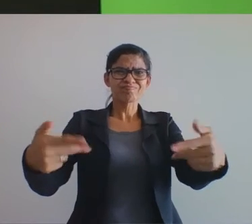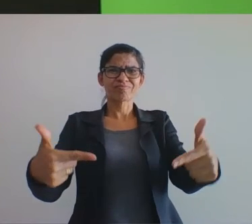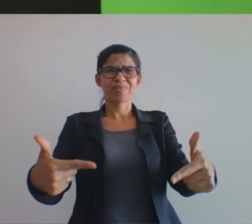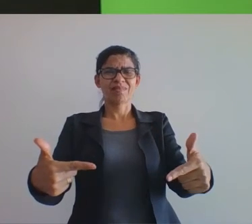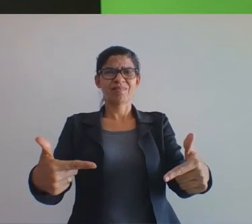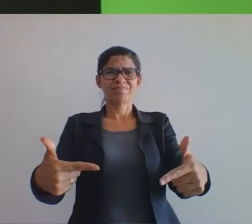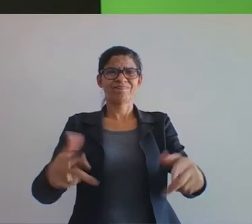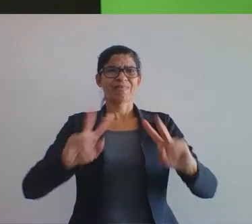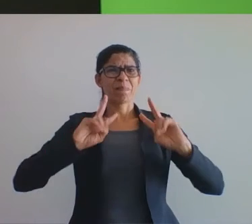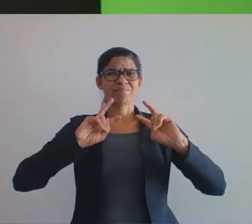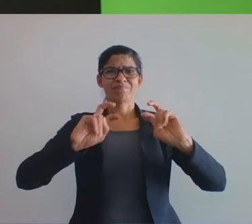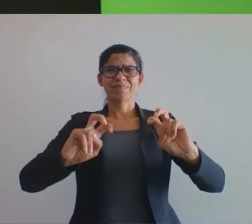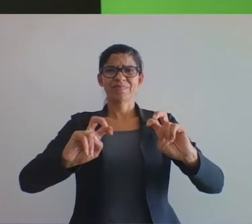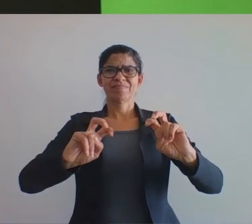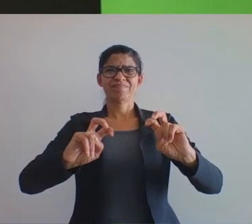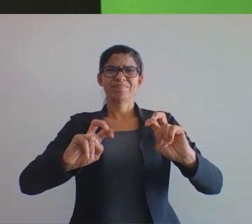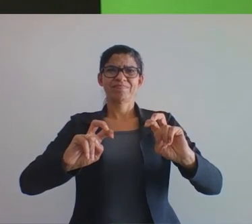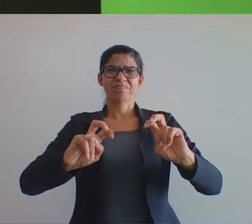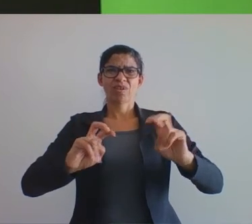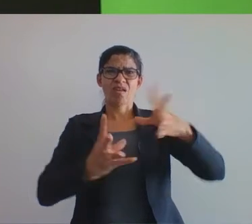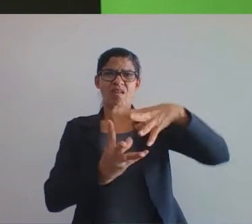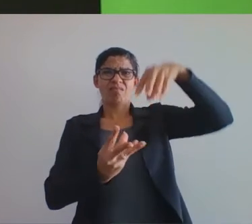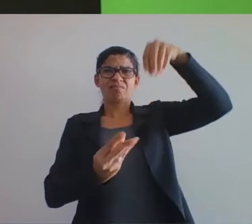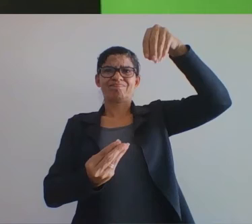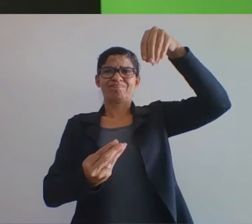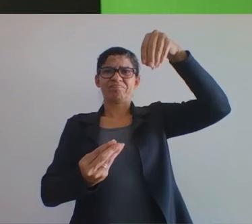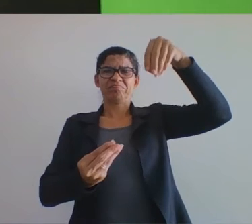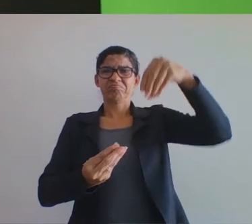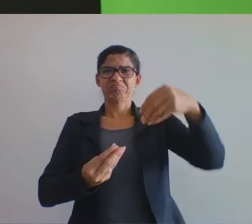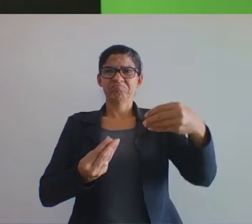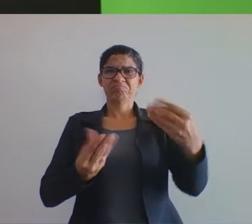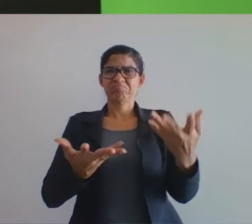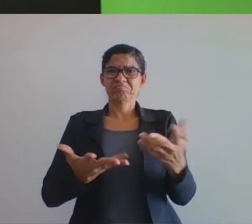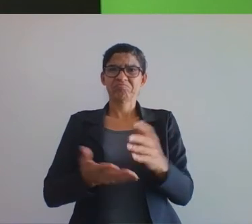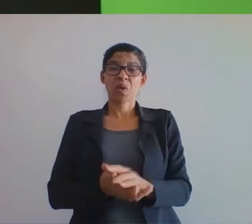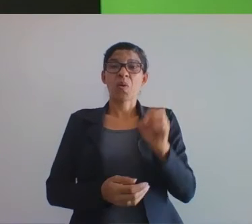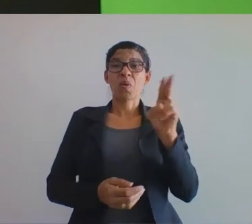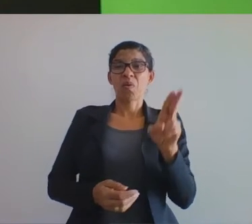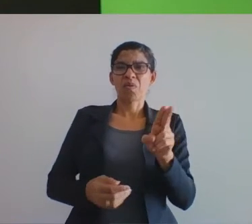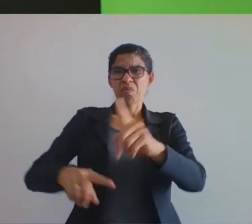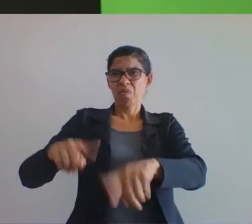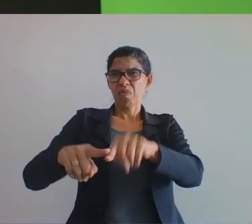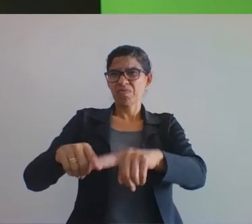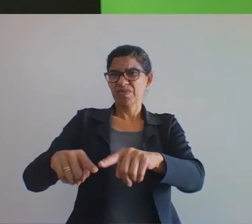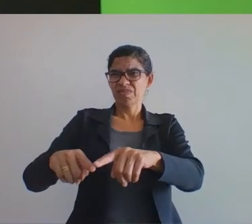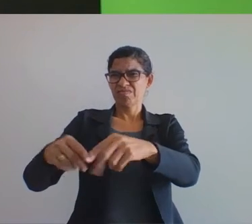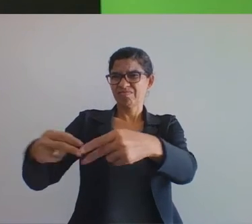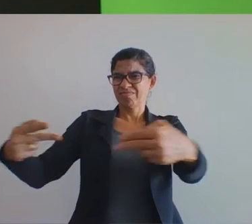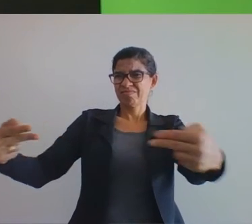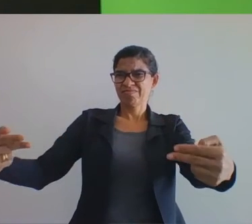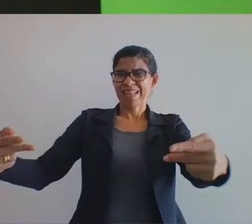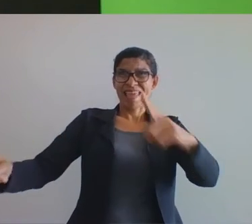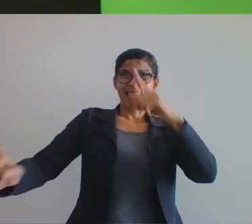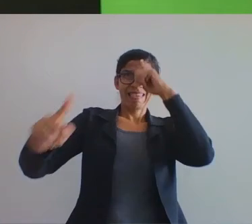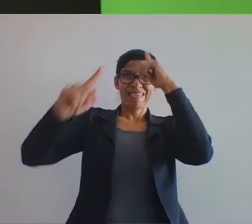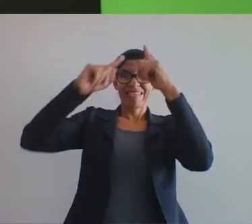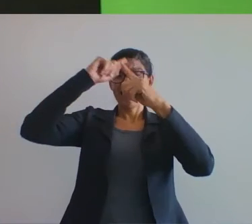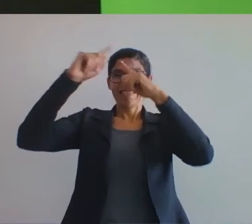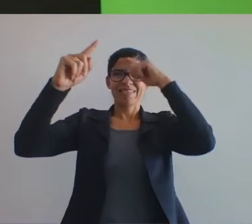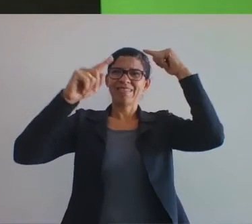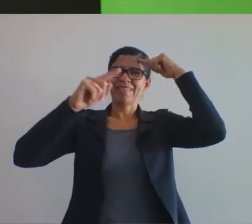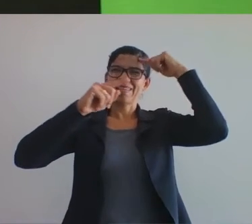por algum espírito. Os objetos materiais são ideias na mente e não